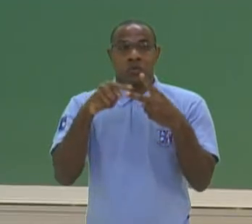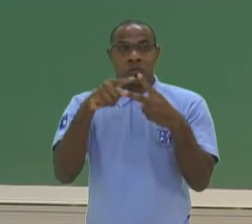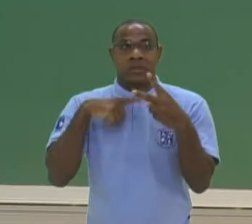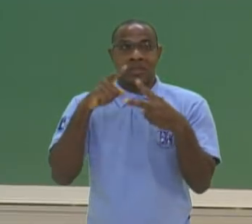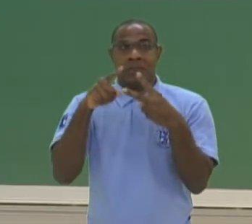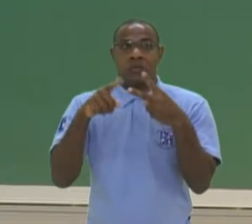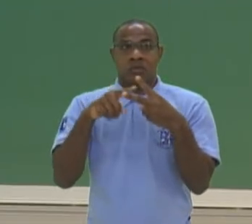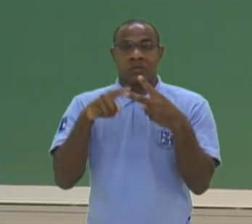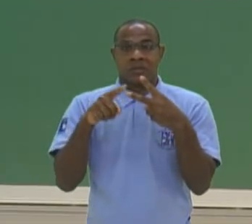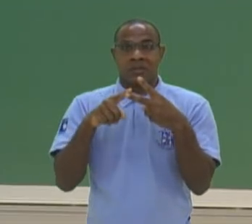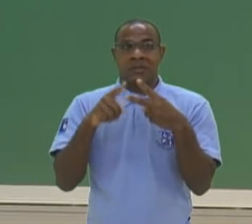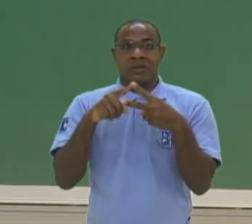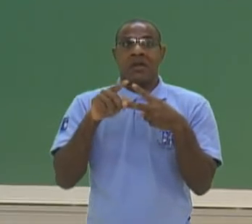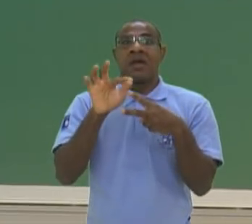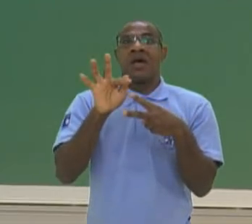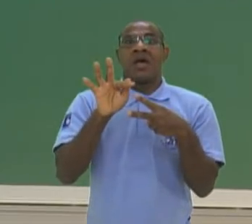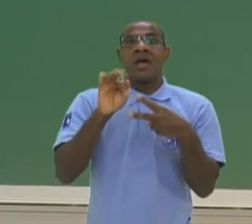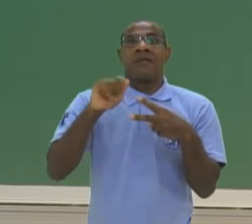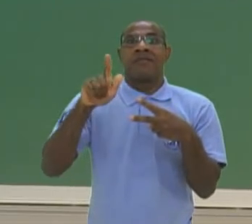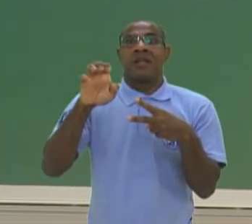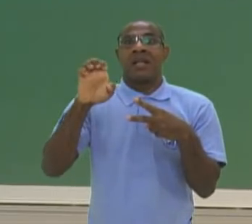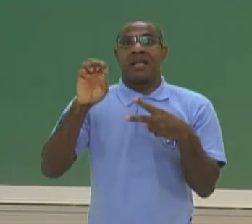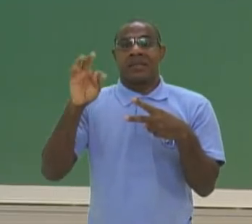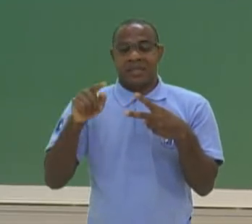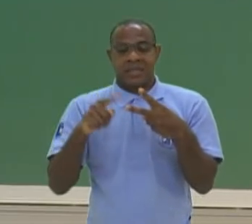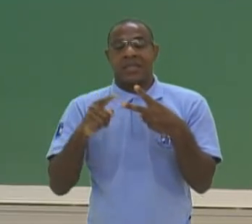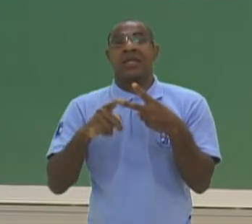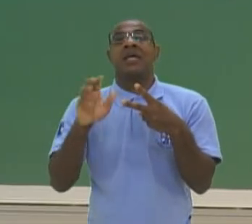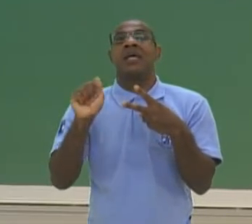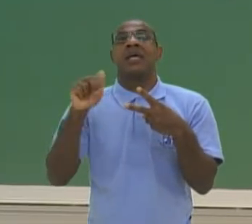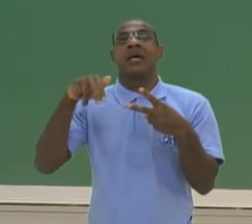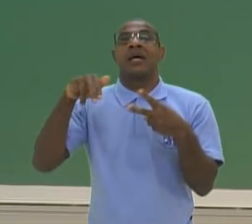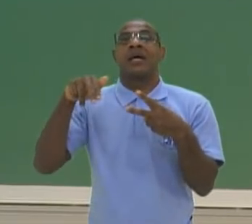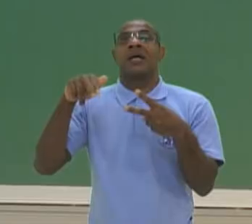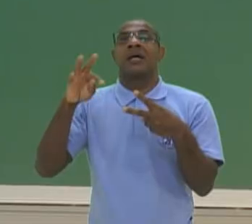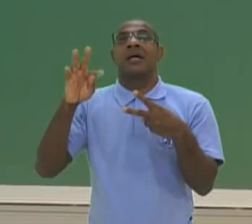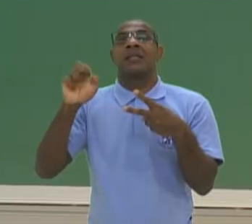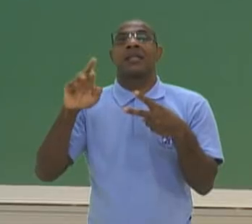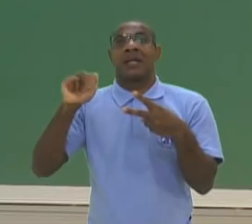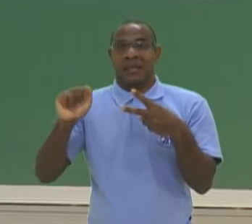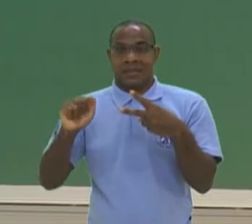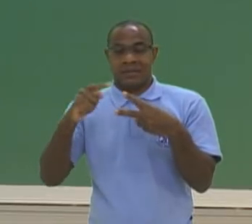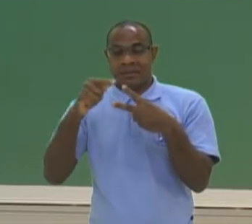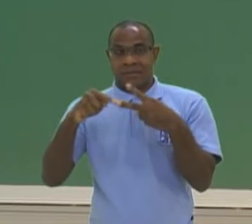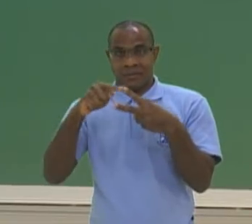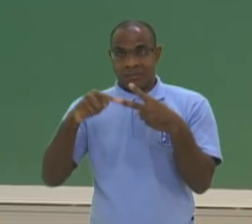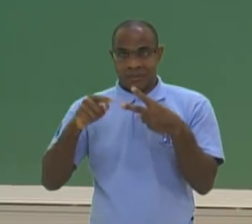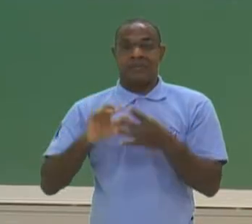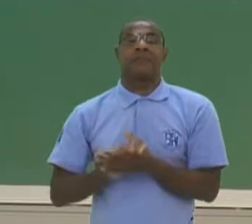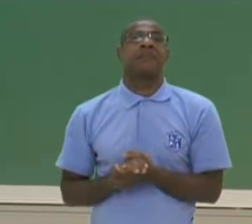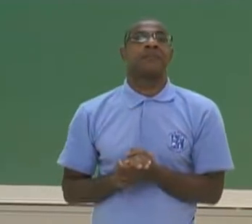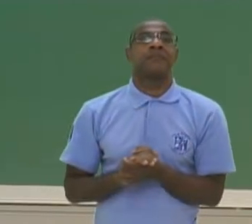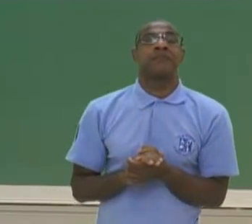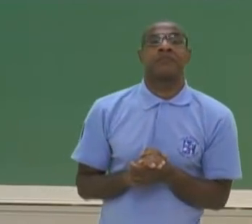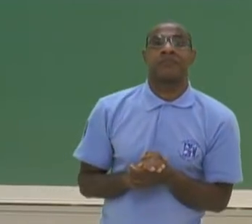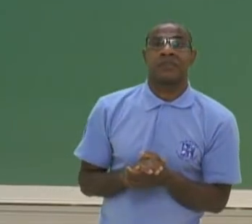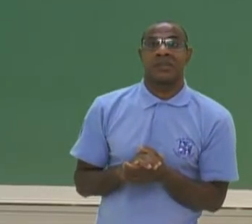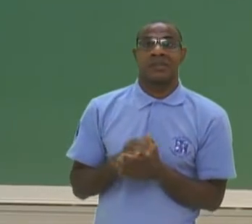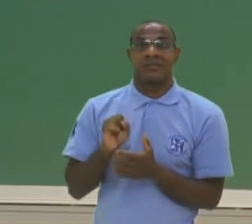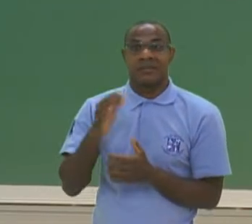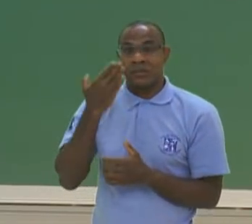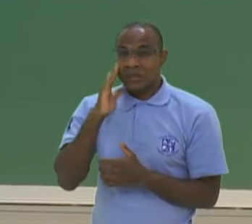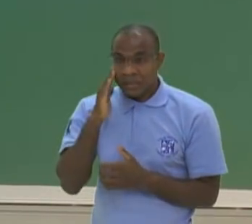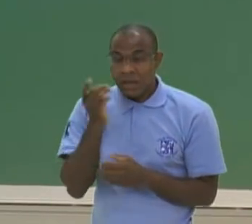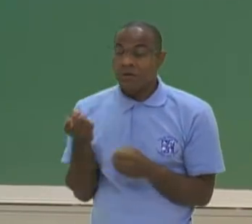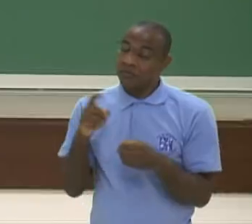a antera, que é onde são produzidos os grãos de pólen. Ok? Se você não entender, volta e vê de